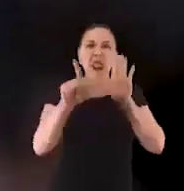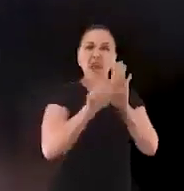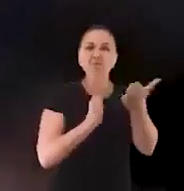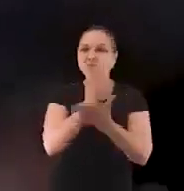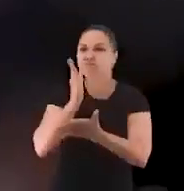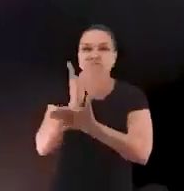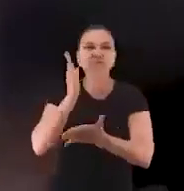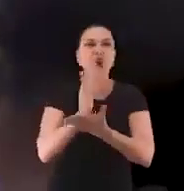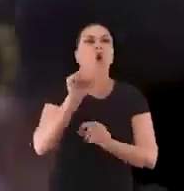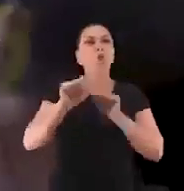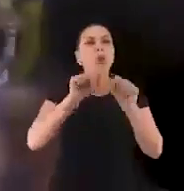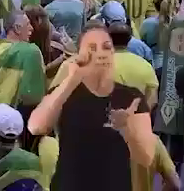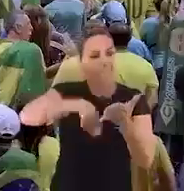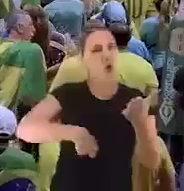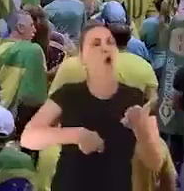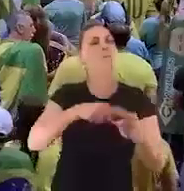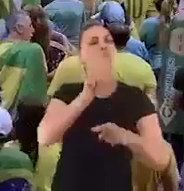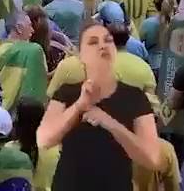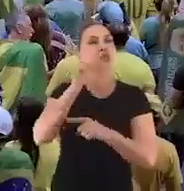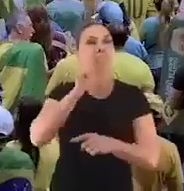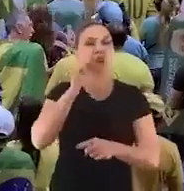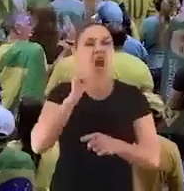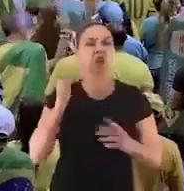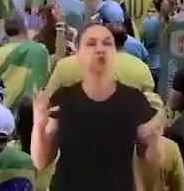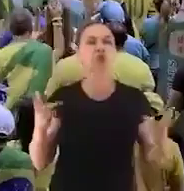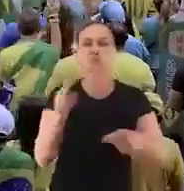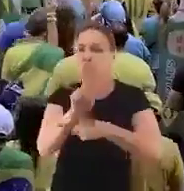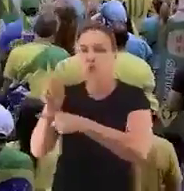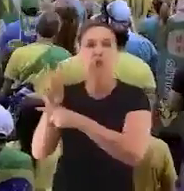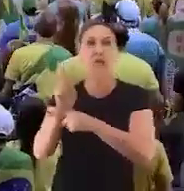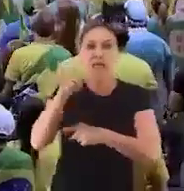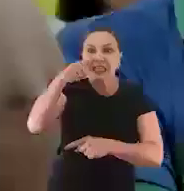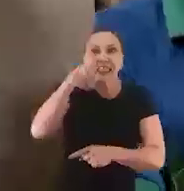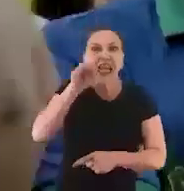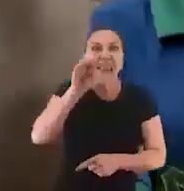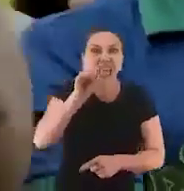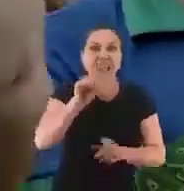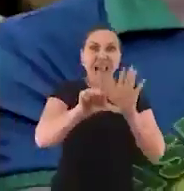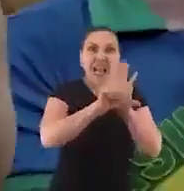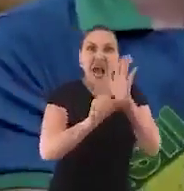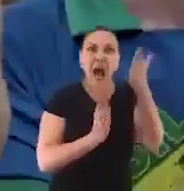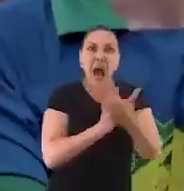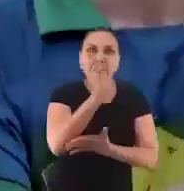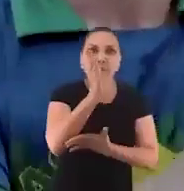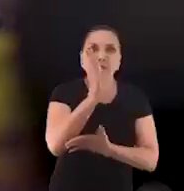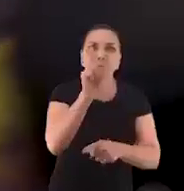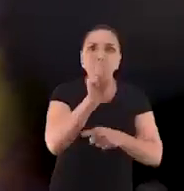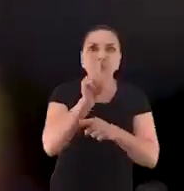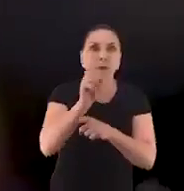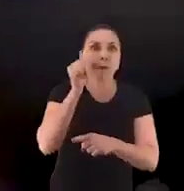mais sancionou leis para as mulheres, para a proteção das mulheres. 70 leis